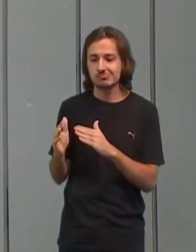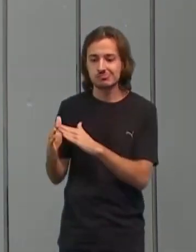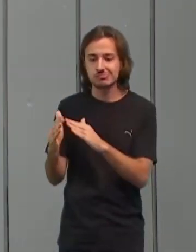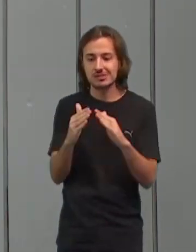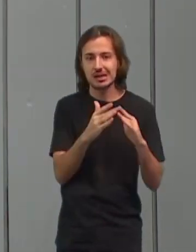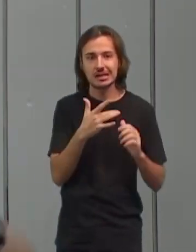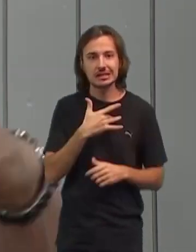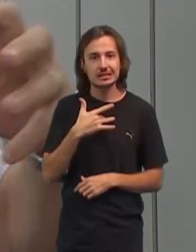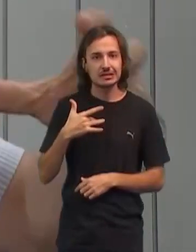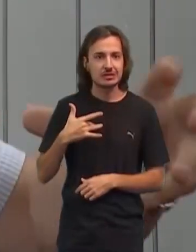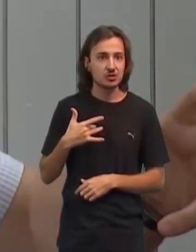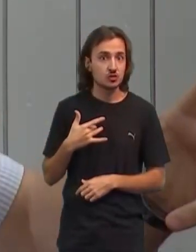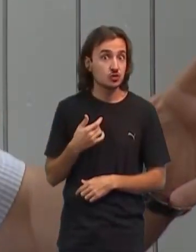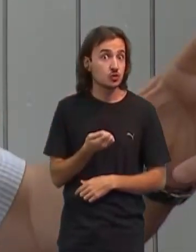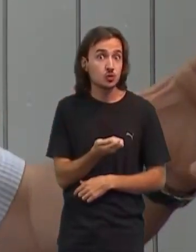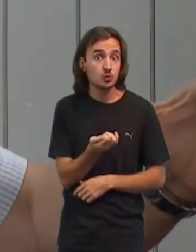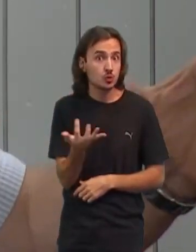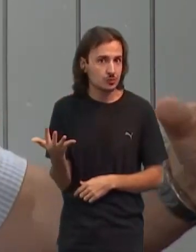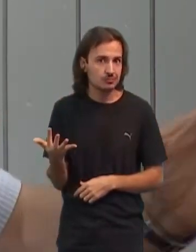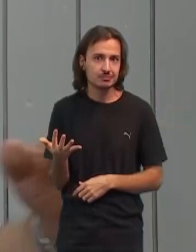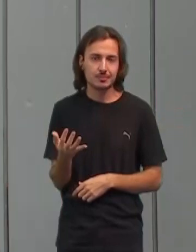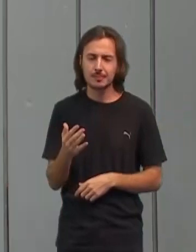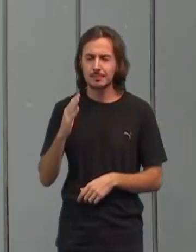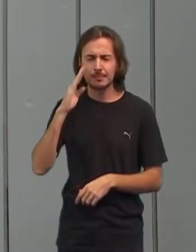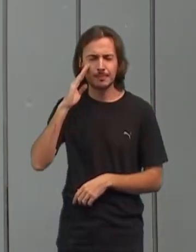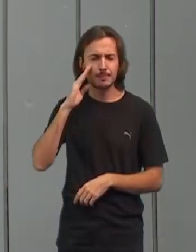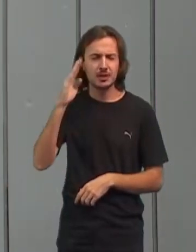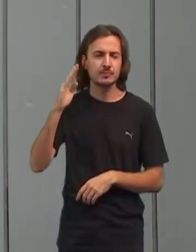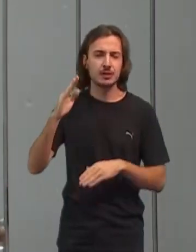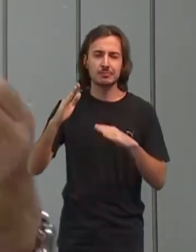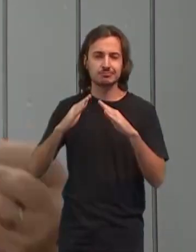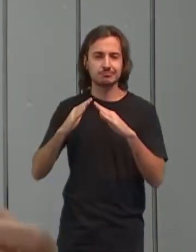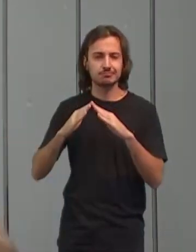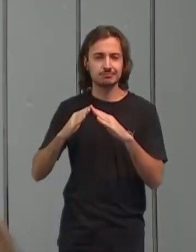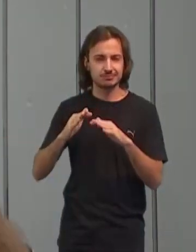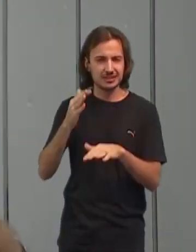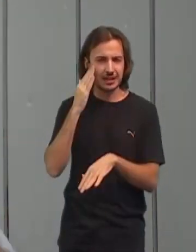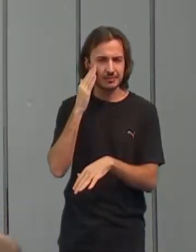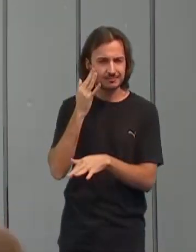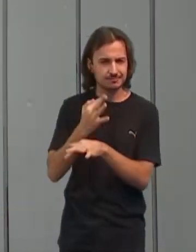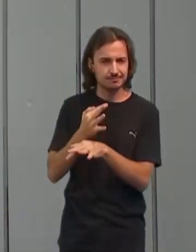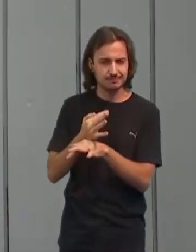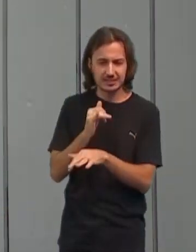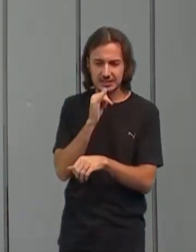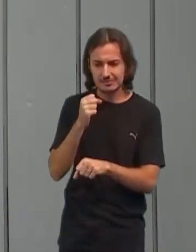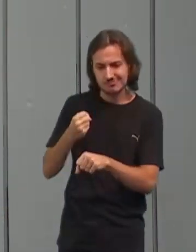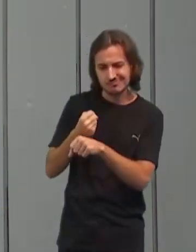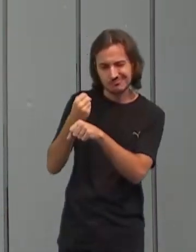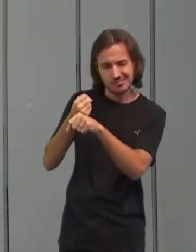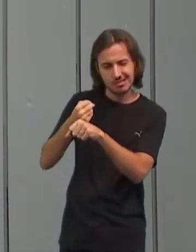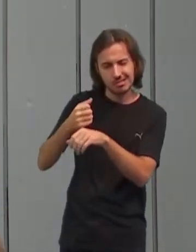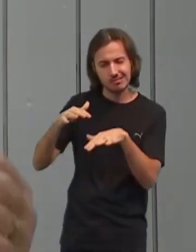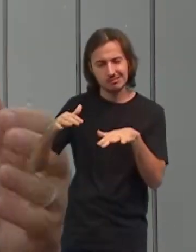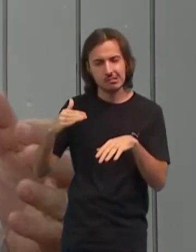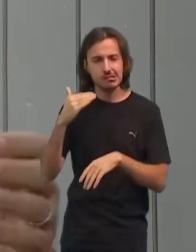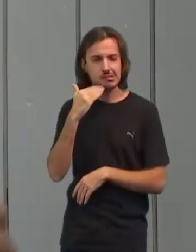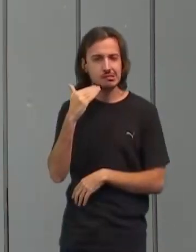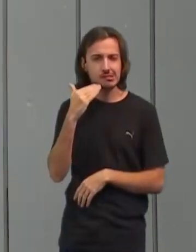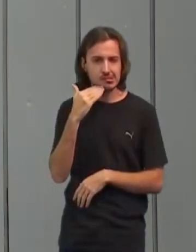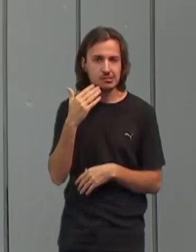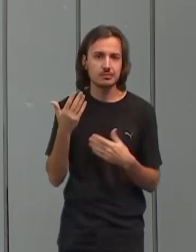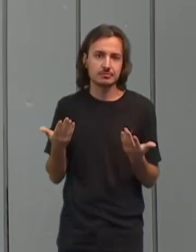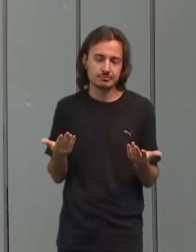da parte da estrutura física, o conforto que você pode ter para o usuário, ainda mais agora que